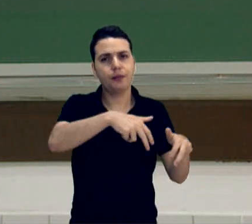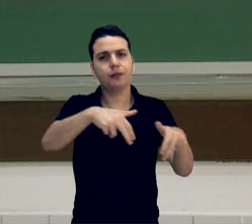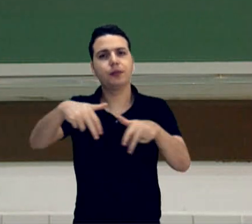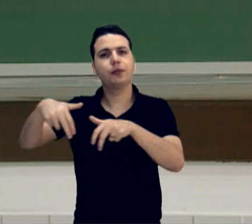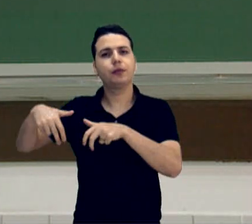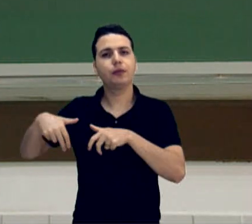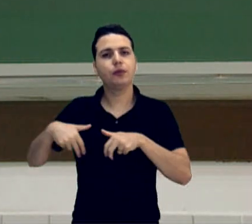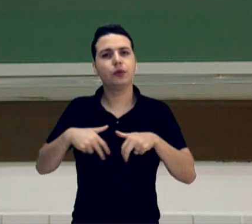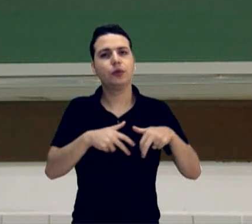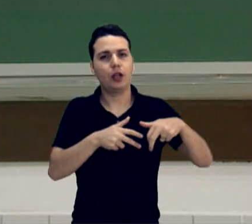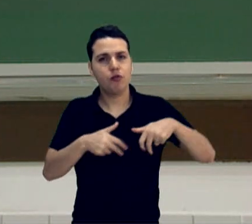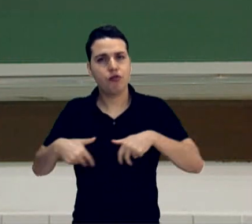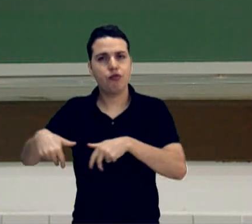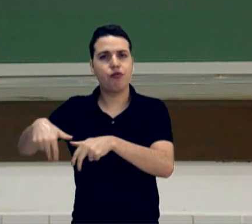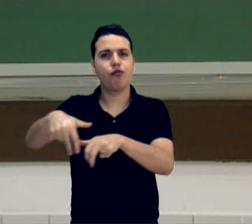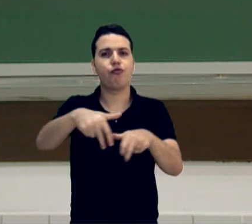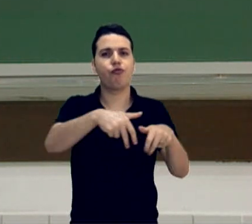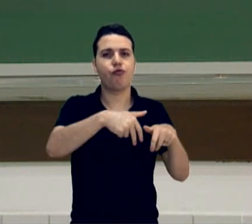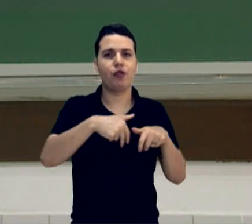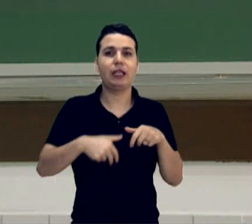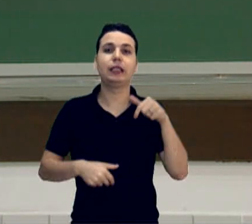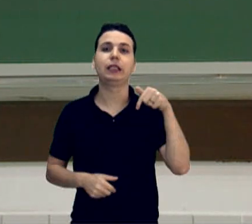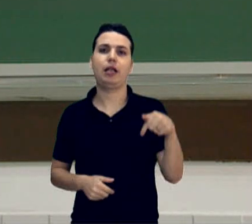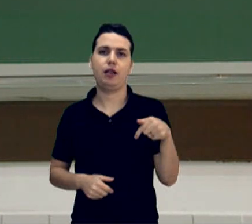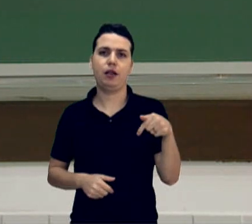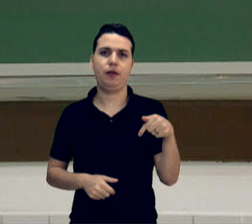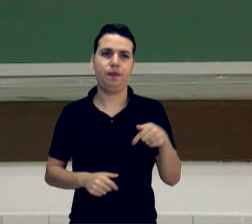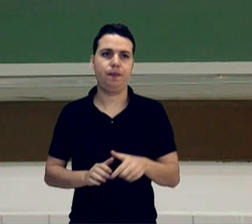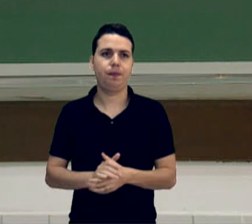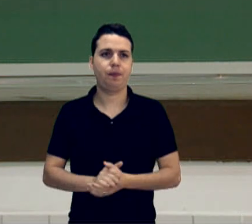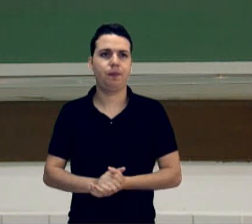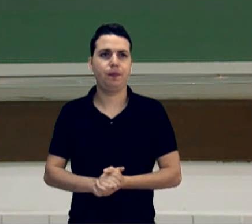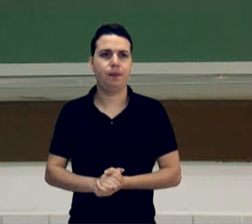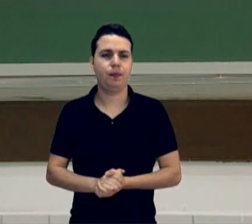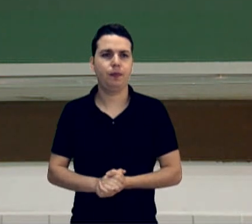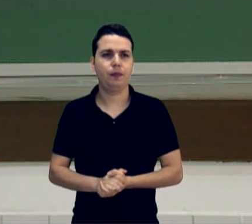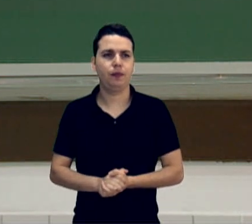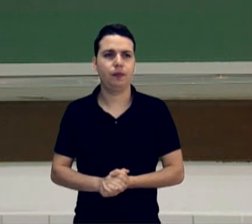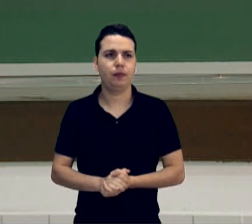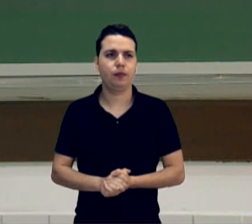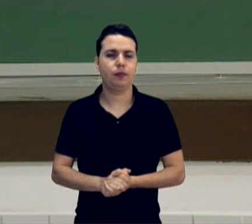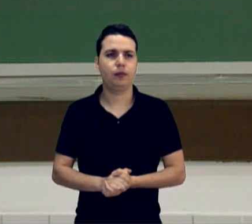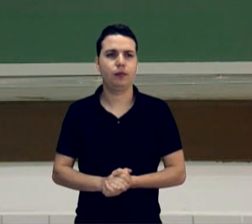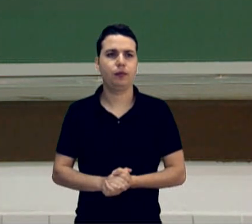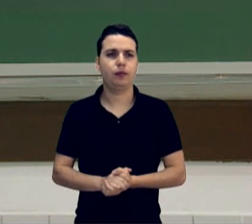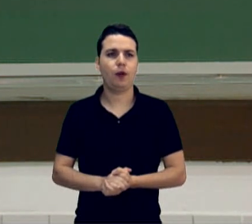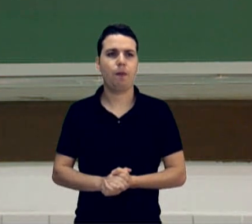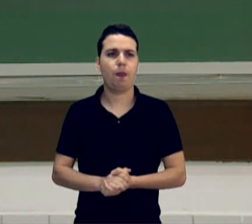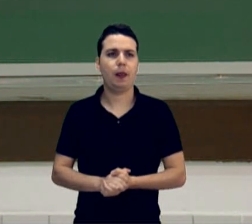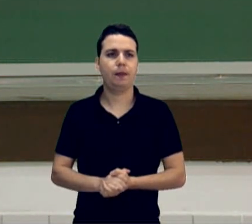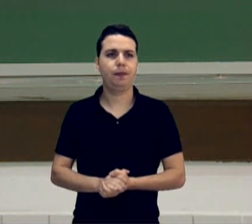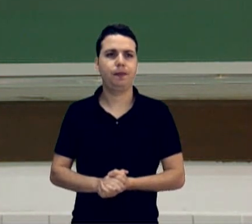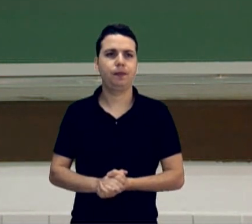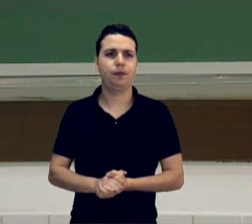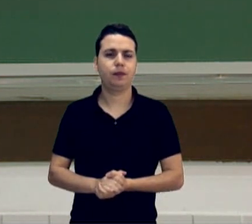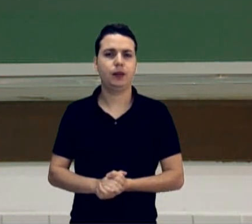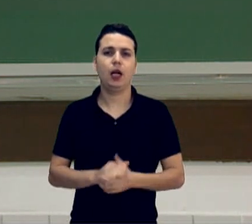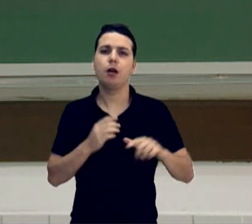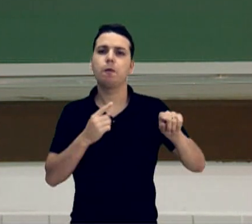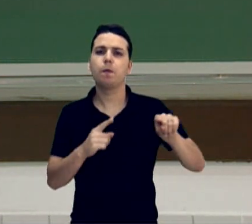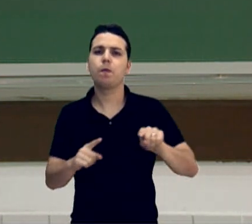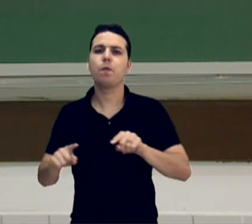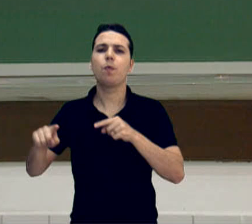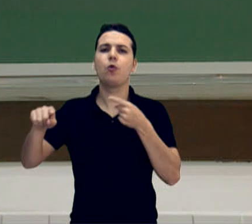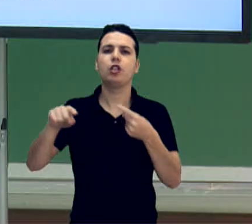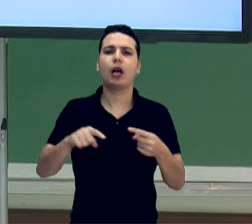Vai girando, né? 7 voltas, certo? Depois para o outro lado, tá? Então, a música ela